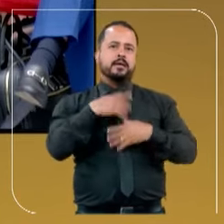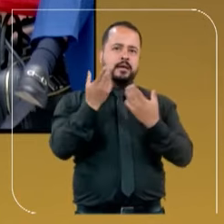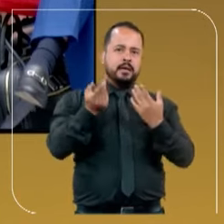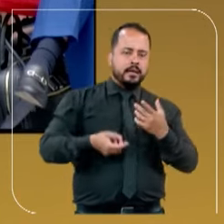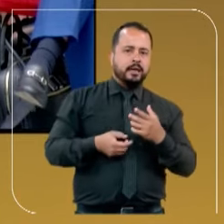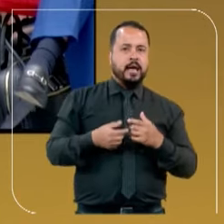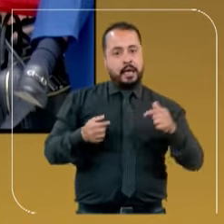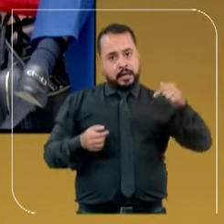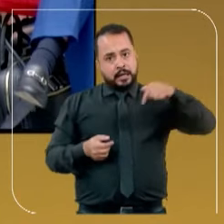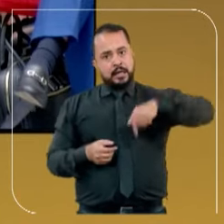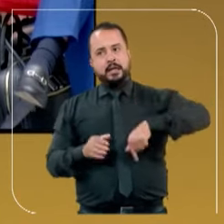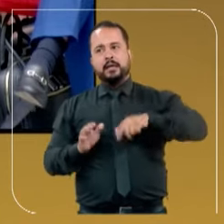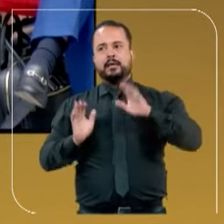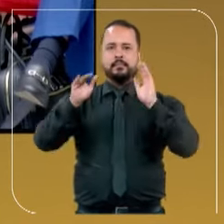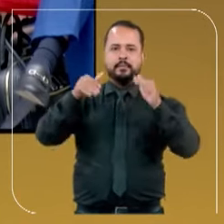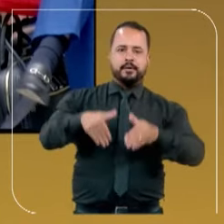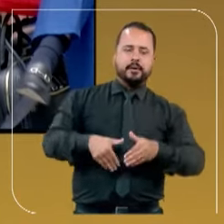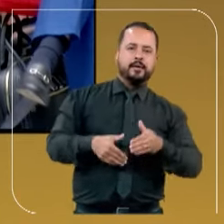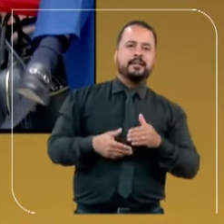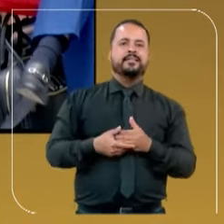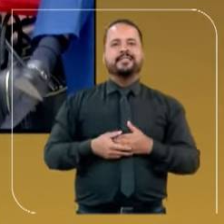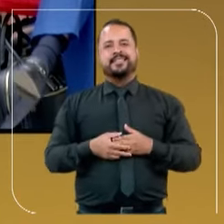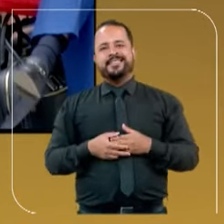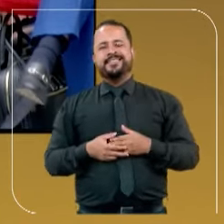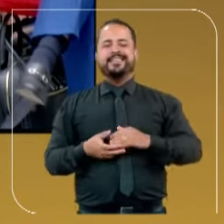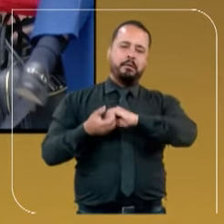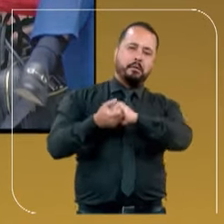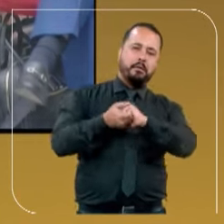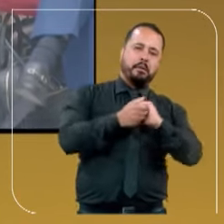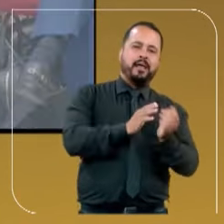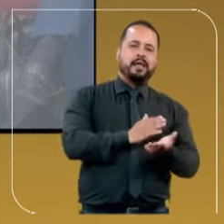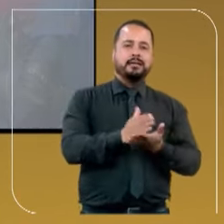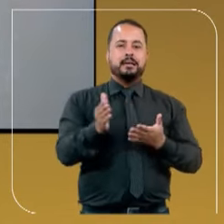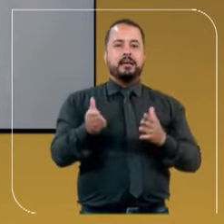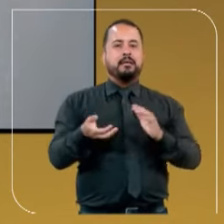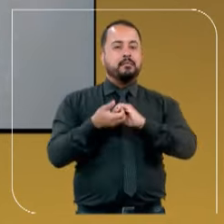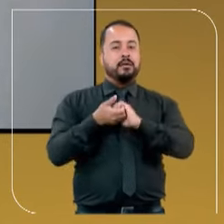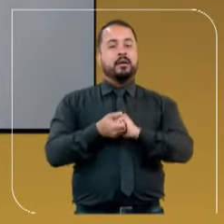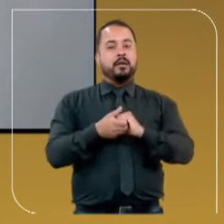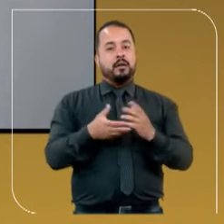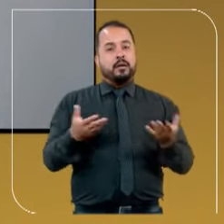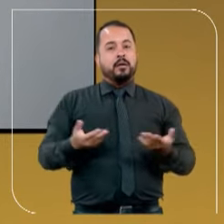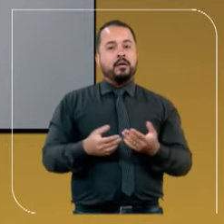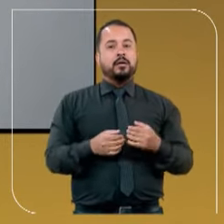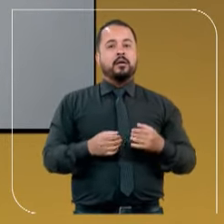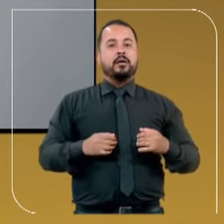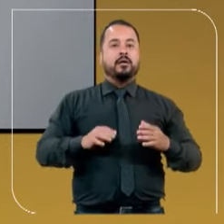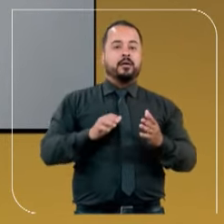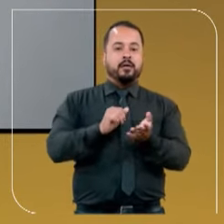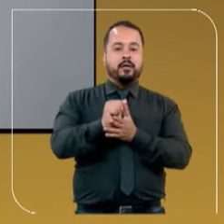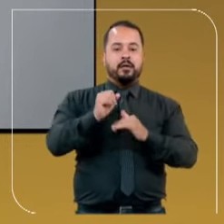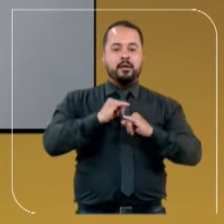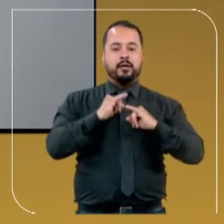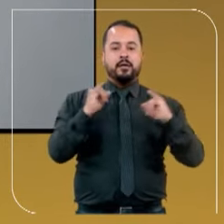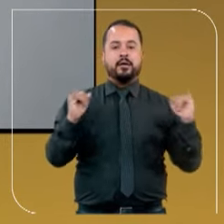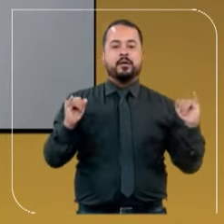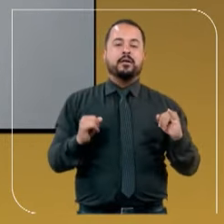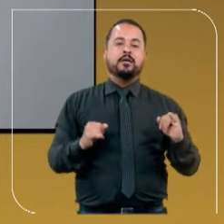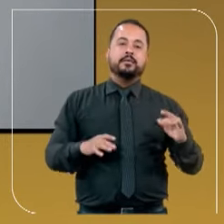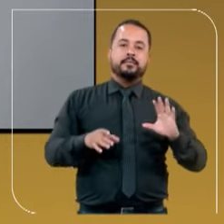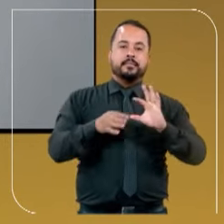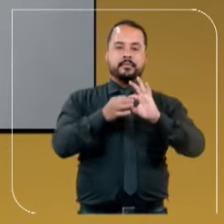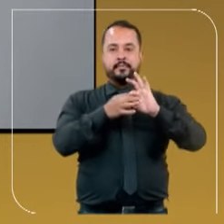aqui presente. Feito essas saudações iniciais, faço, então, o meu registro. As